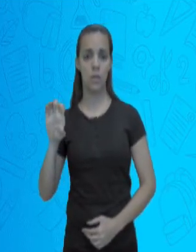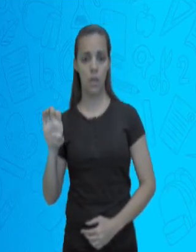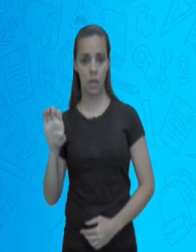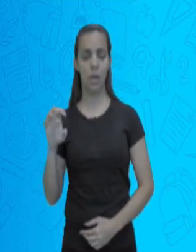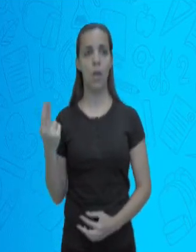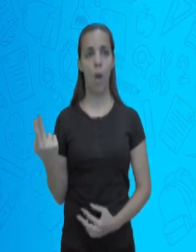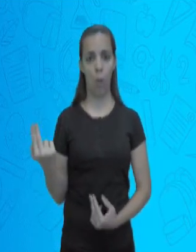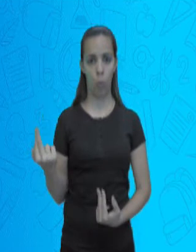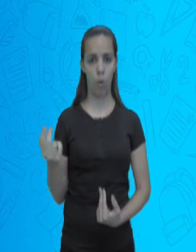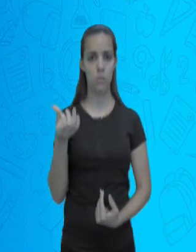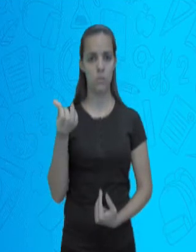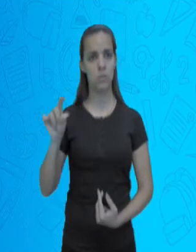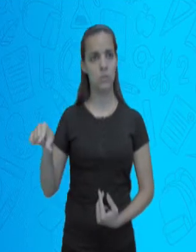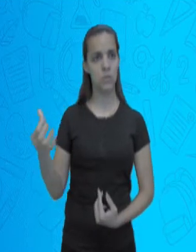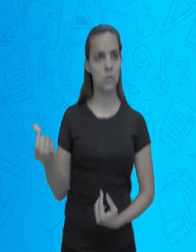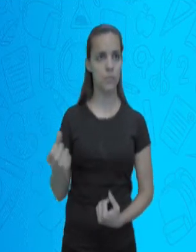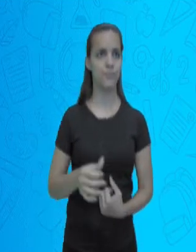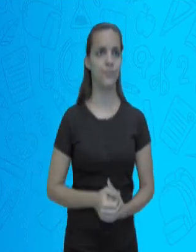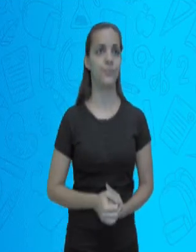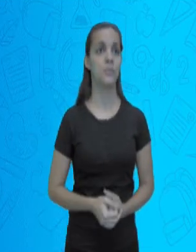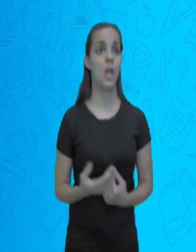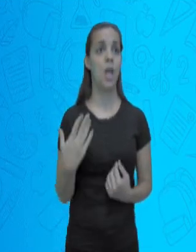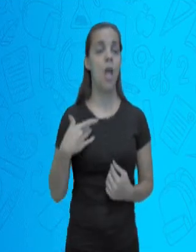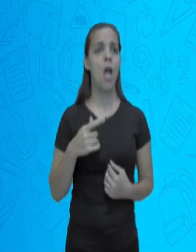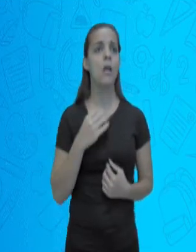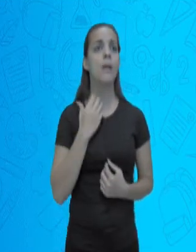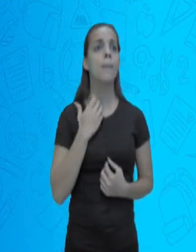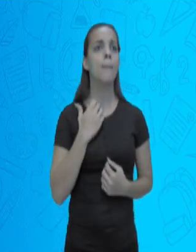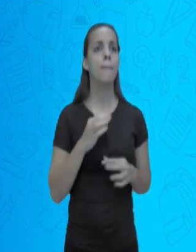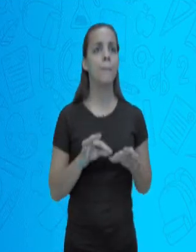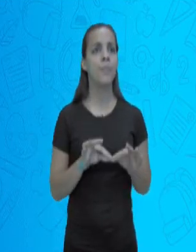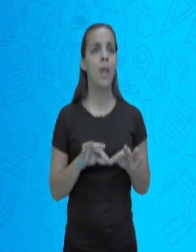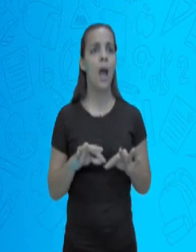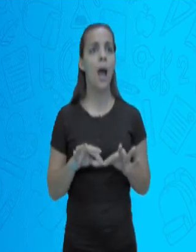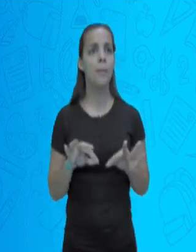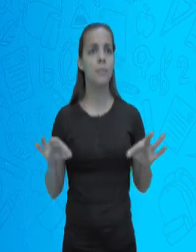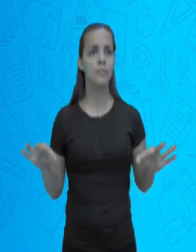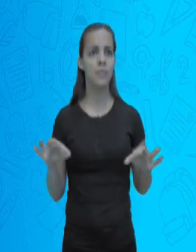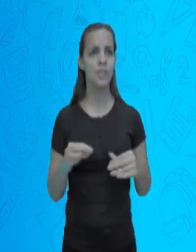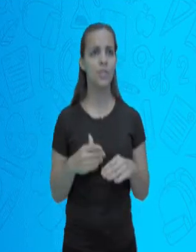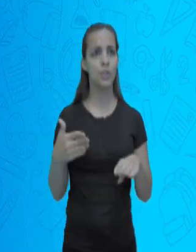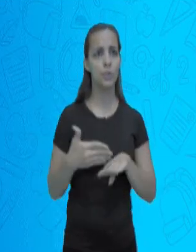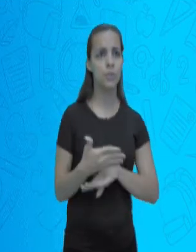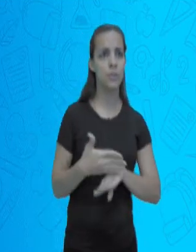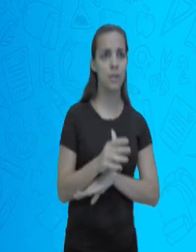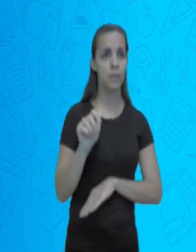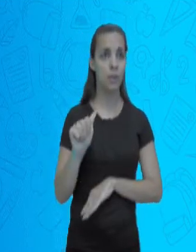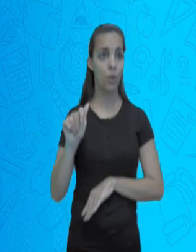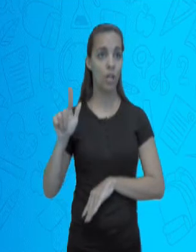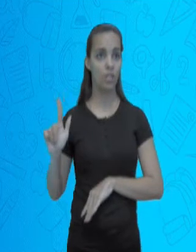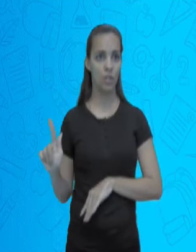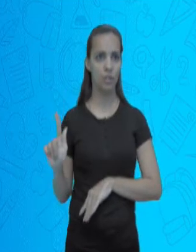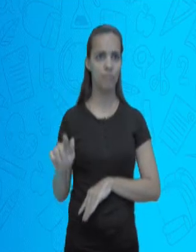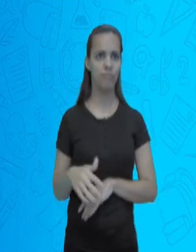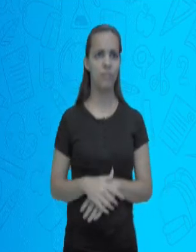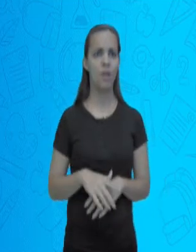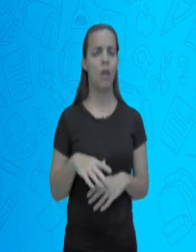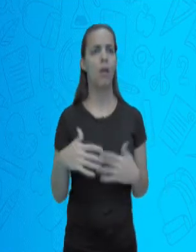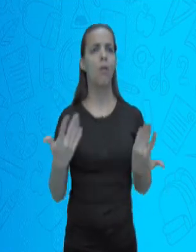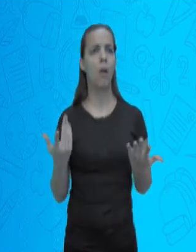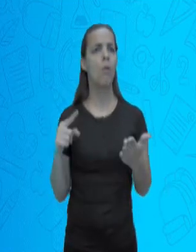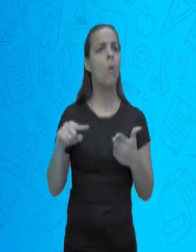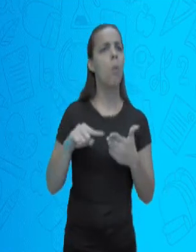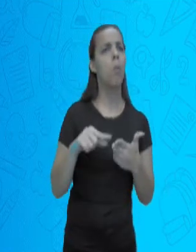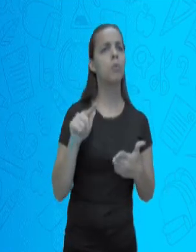Letra B. A medida de um segmento AG, considerando G o ponto médio do segmento